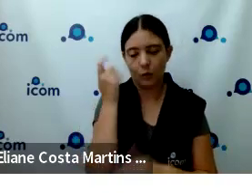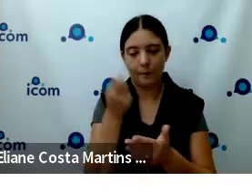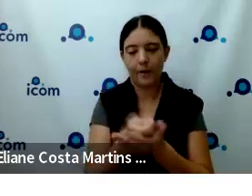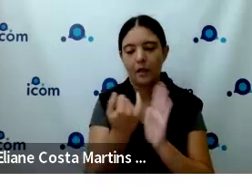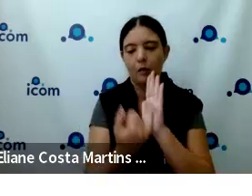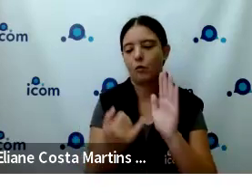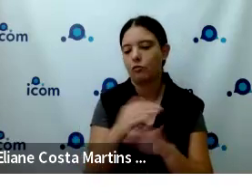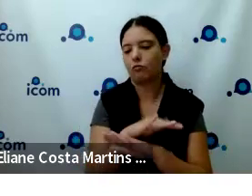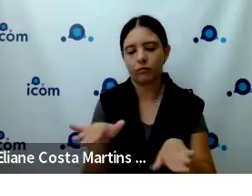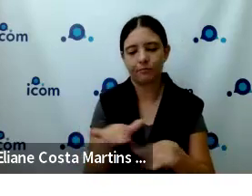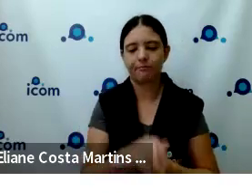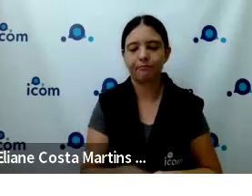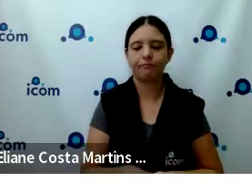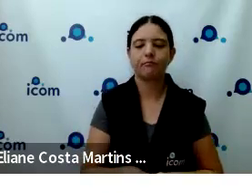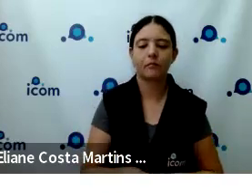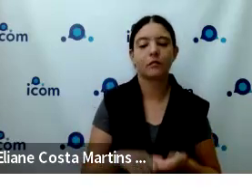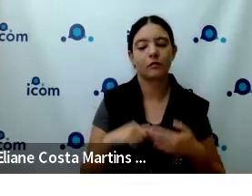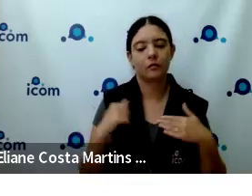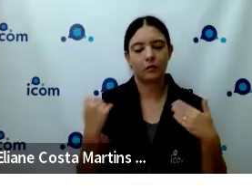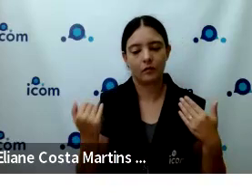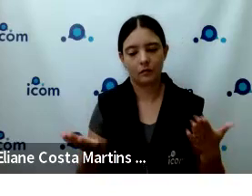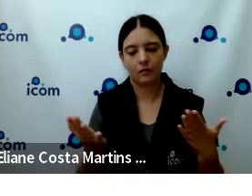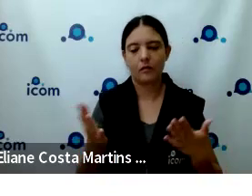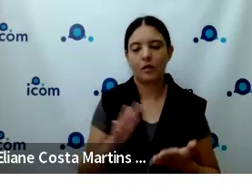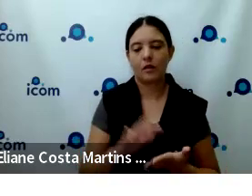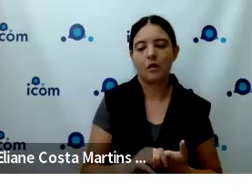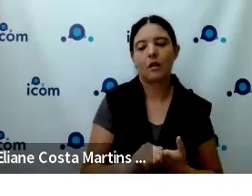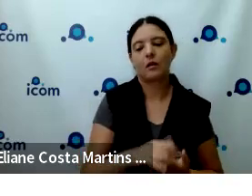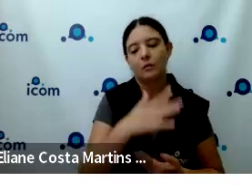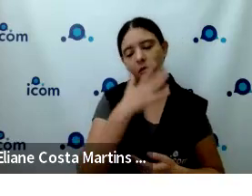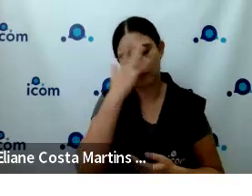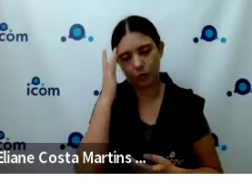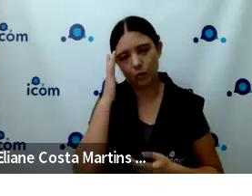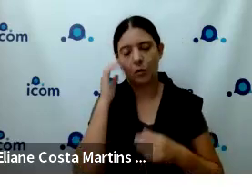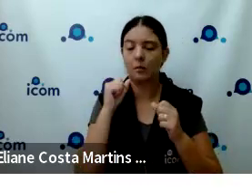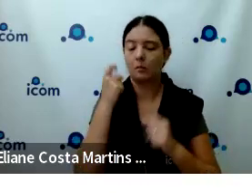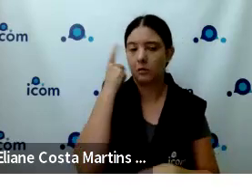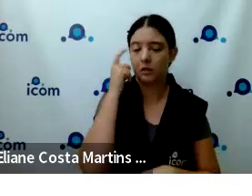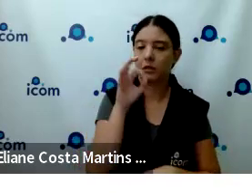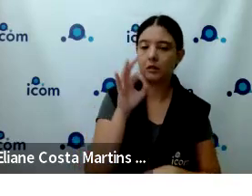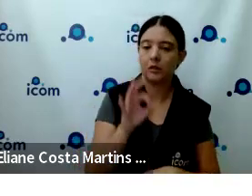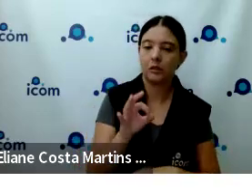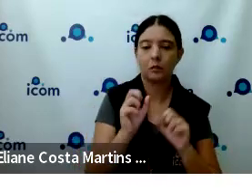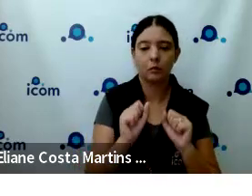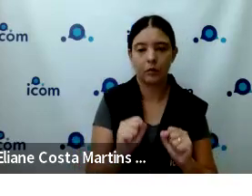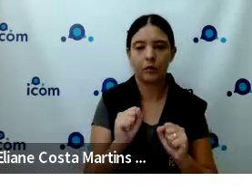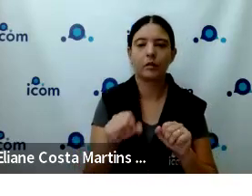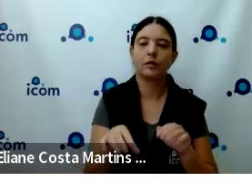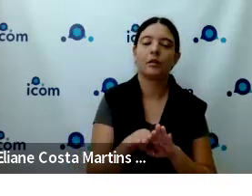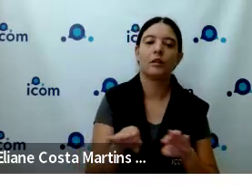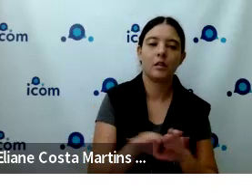imposto. Assim, o contribuinte pode ter a certeza de que a